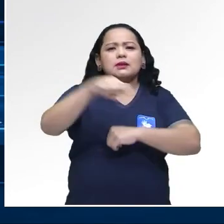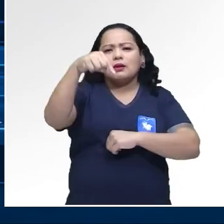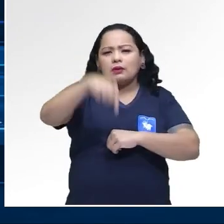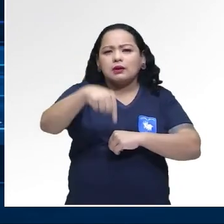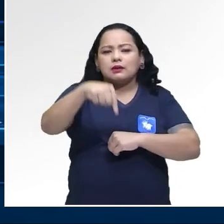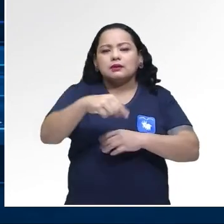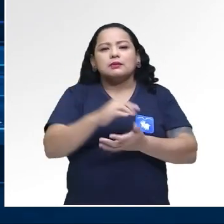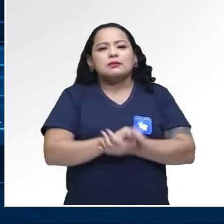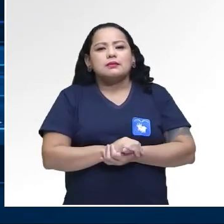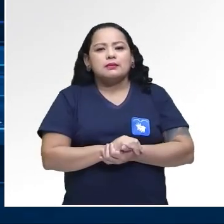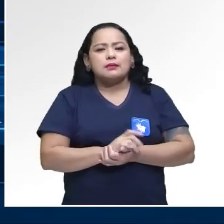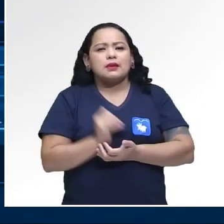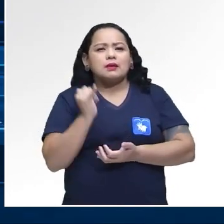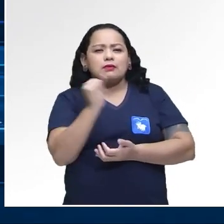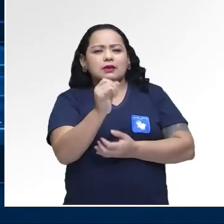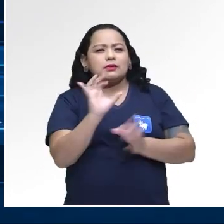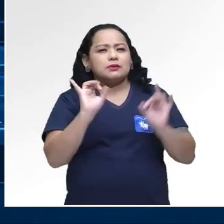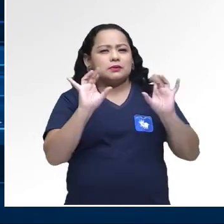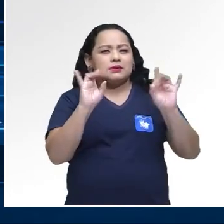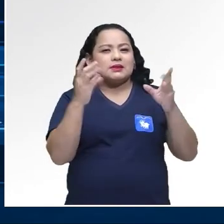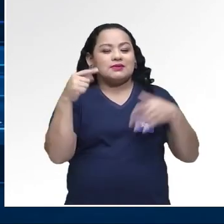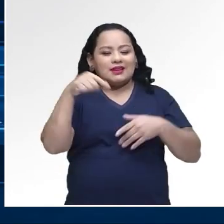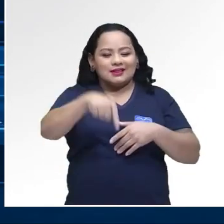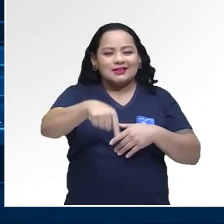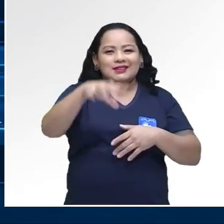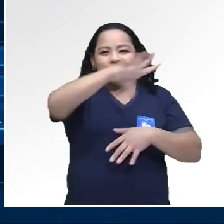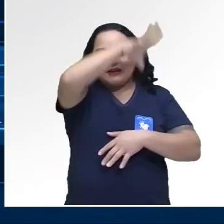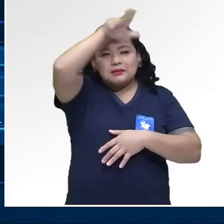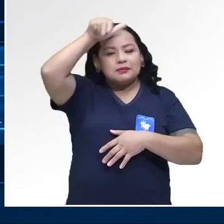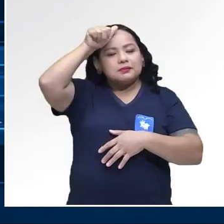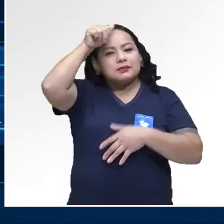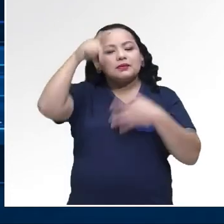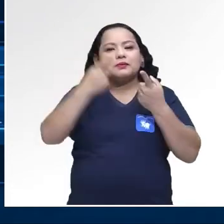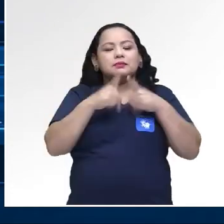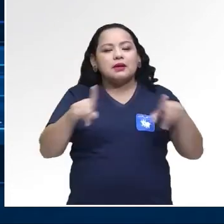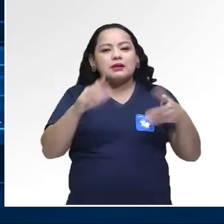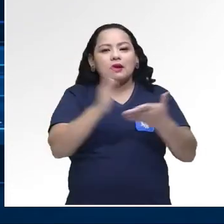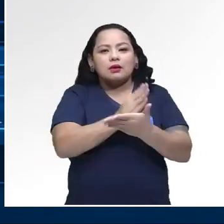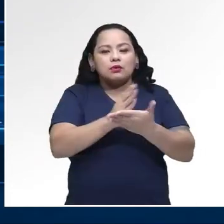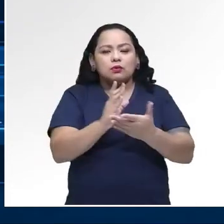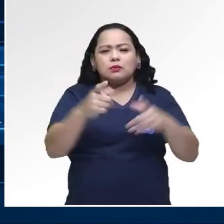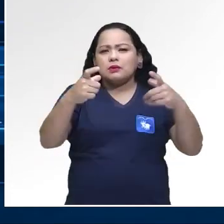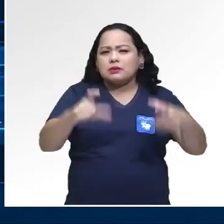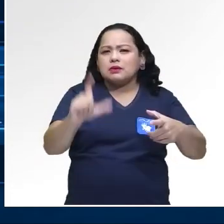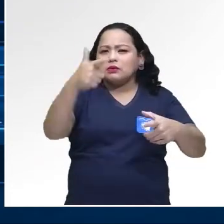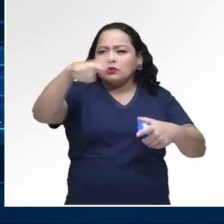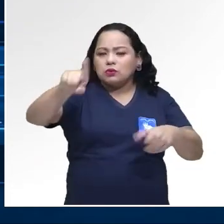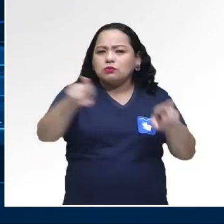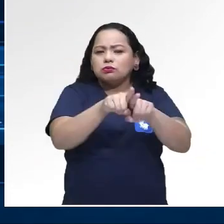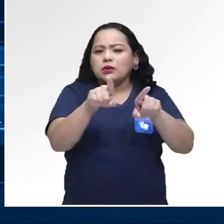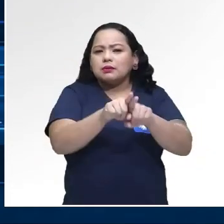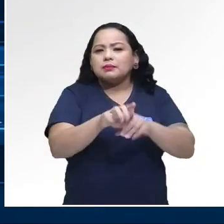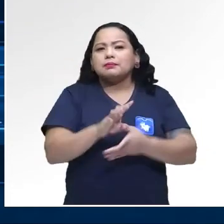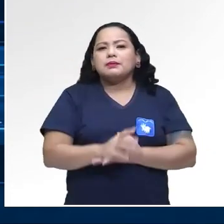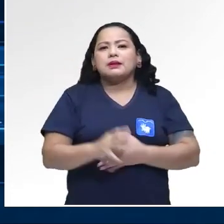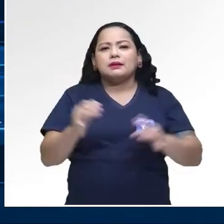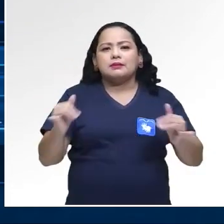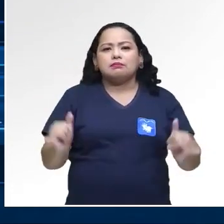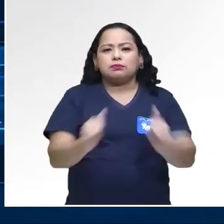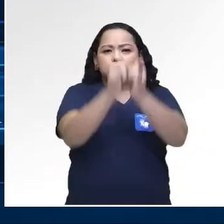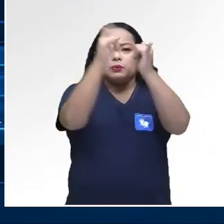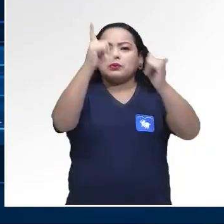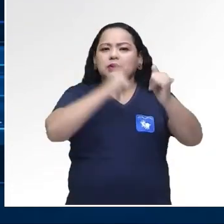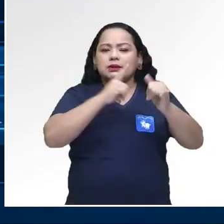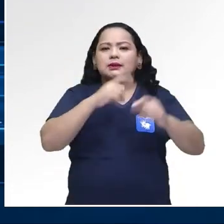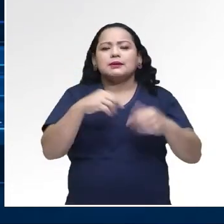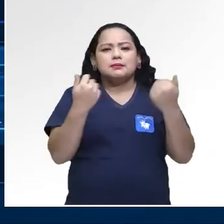tá falando mais especificamente de Manaus, né? Mas algumas outras cidades também recebem esse tipo de energia.